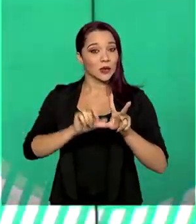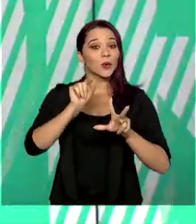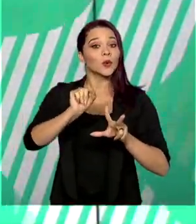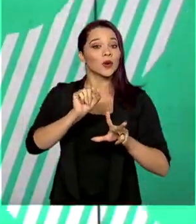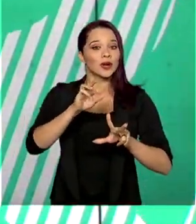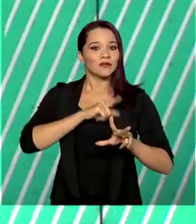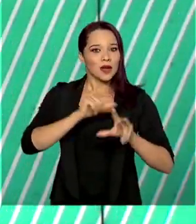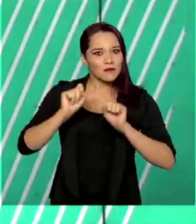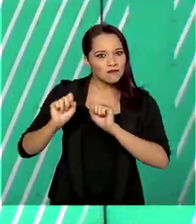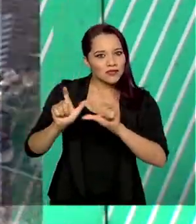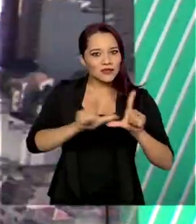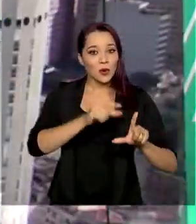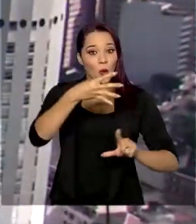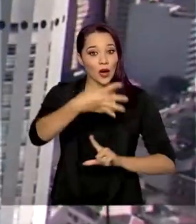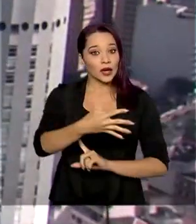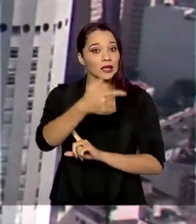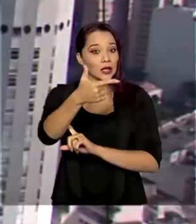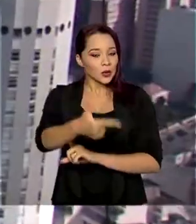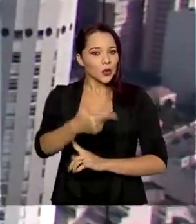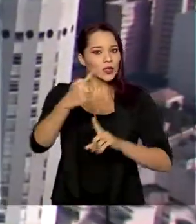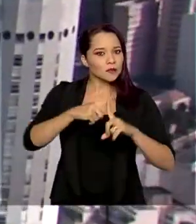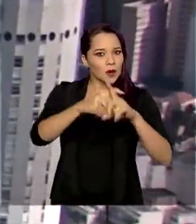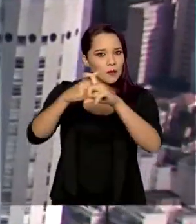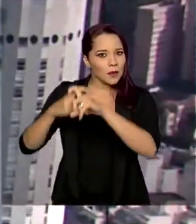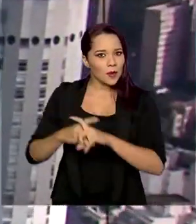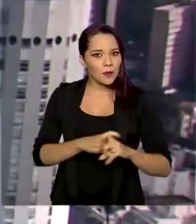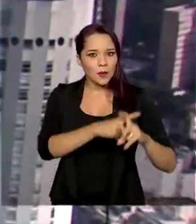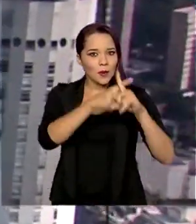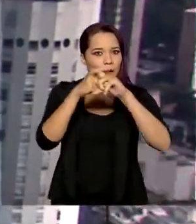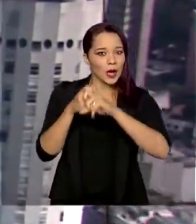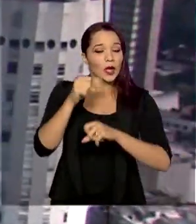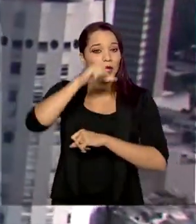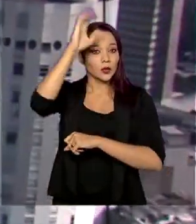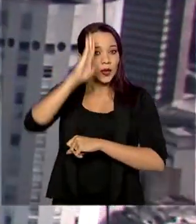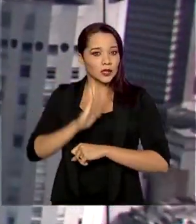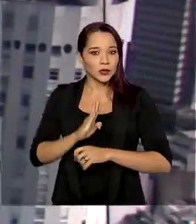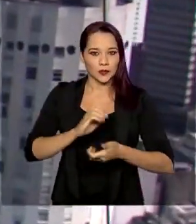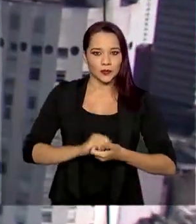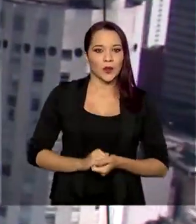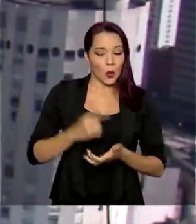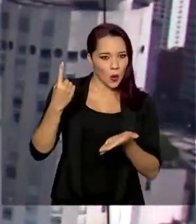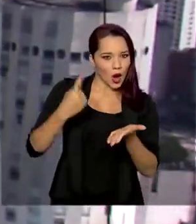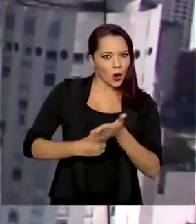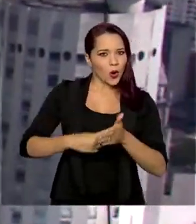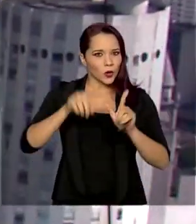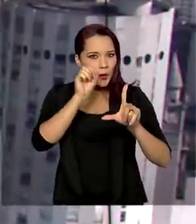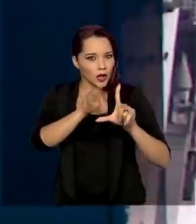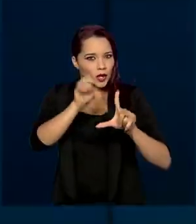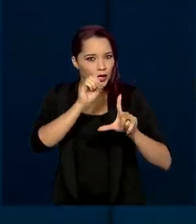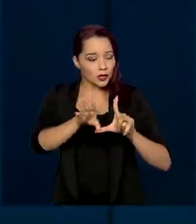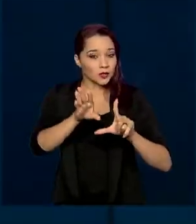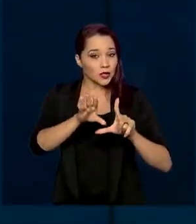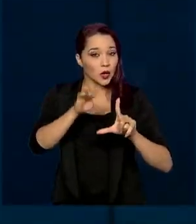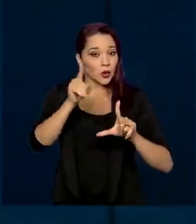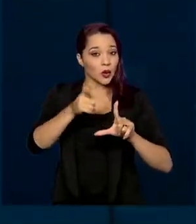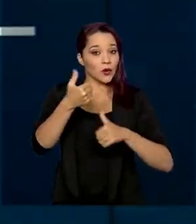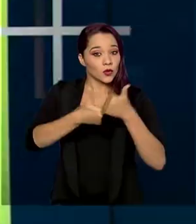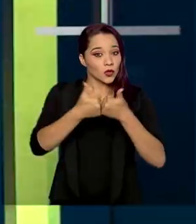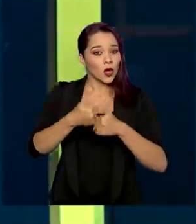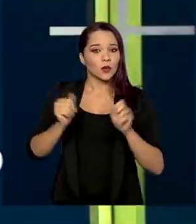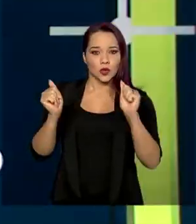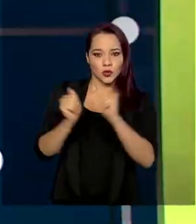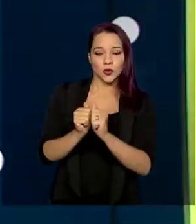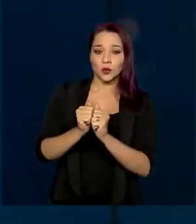as 42 partidas da temporada da Série D do Brasileirão. O acordo para a transmissão dos jogos foi feito com a